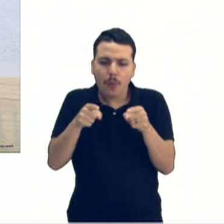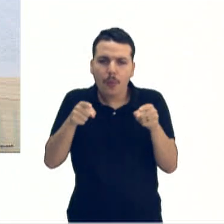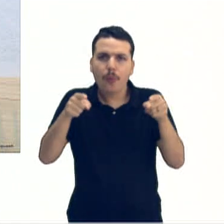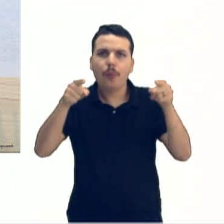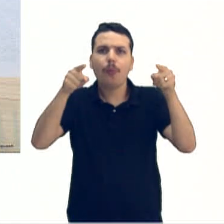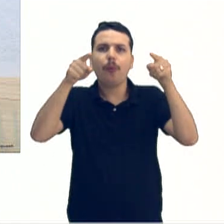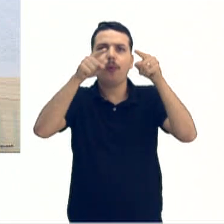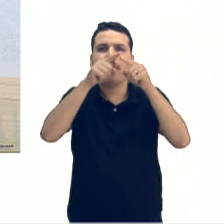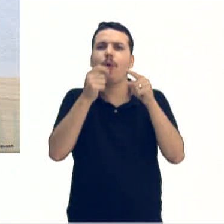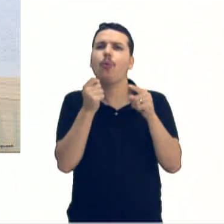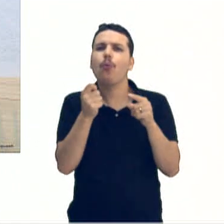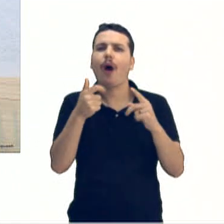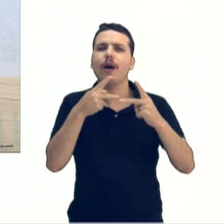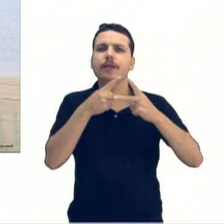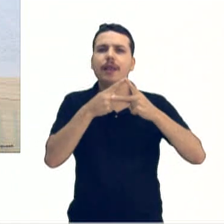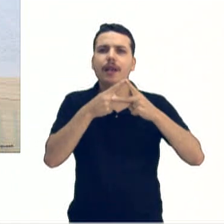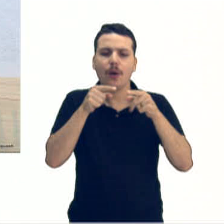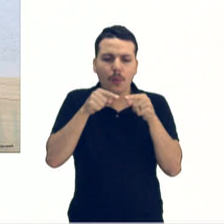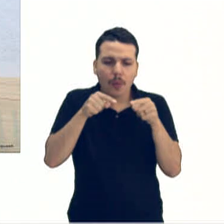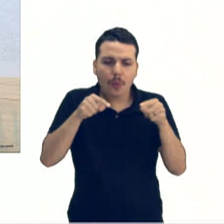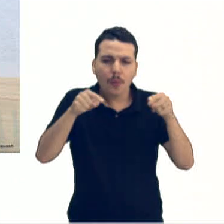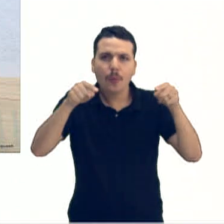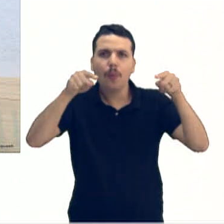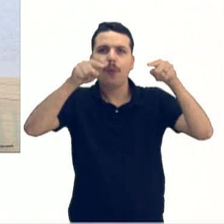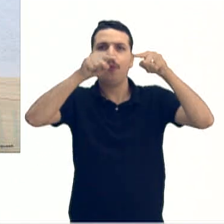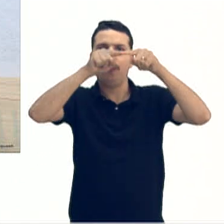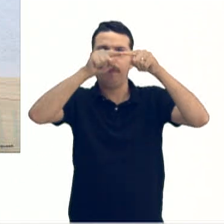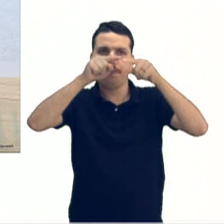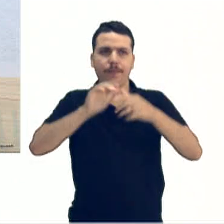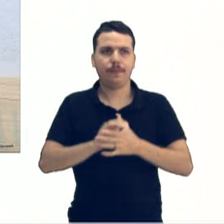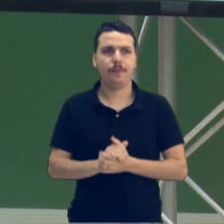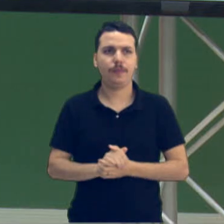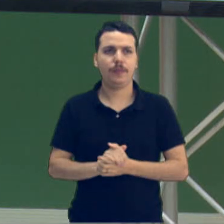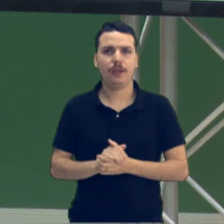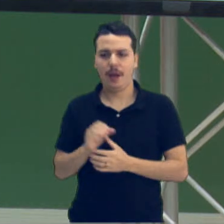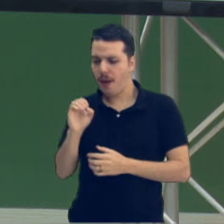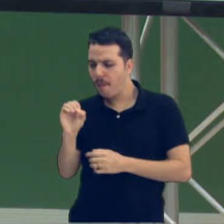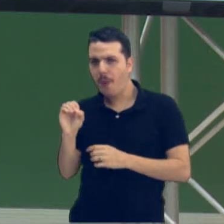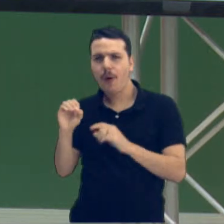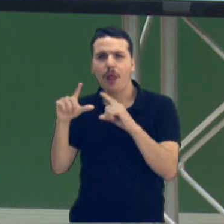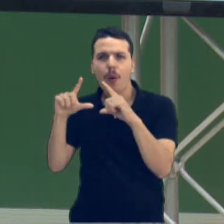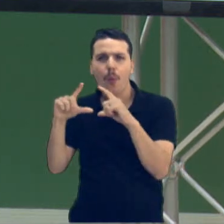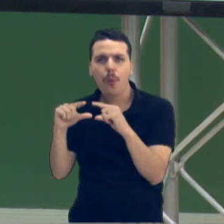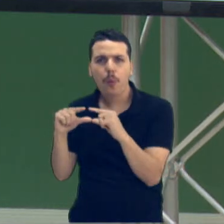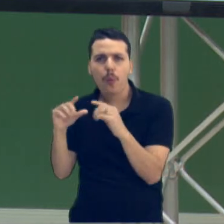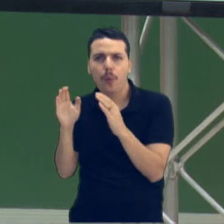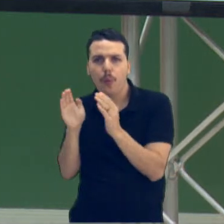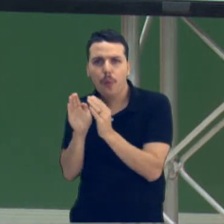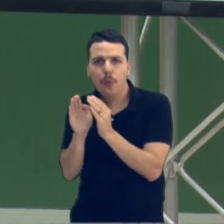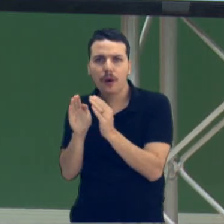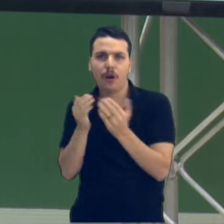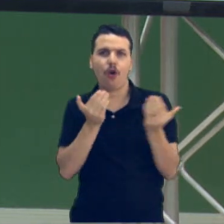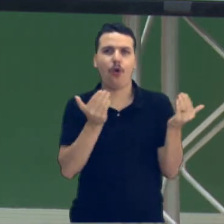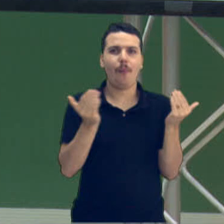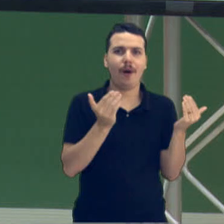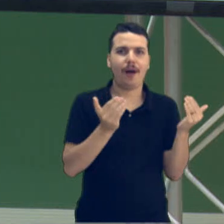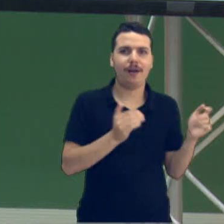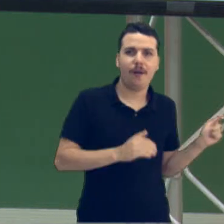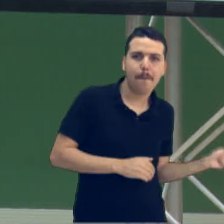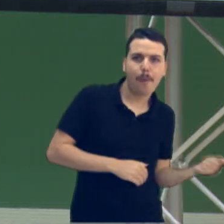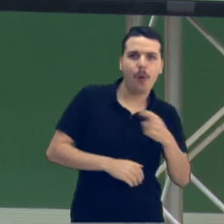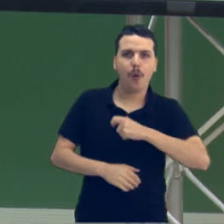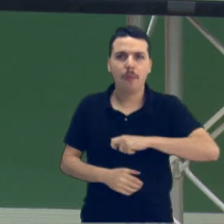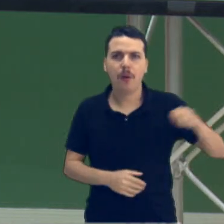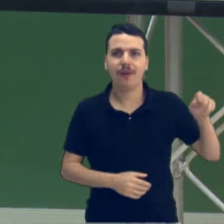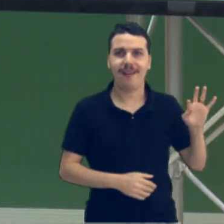quase que um triângulo arredondado, né? A bola bem menor do que a comparação com as de tênis, né?